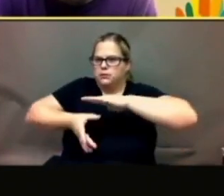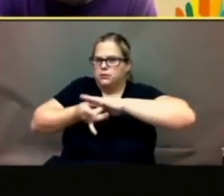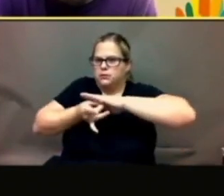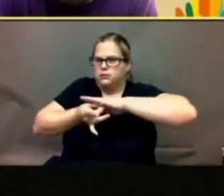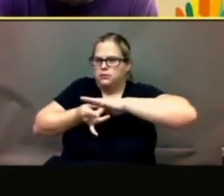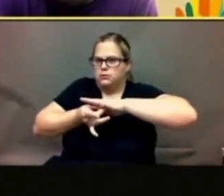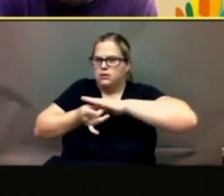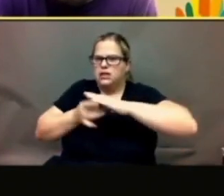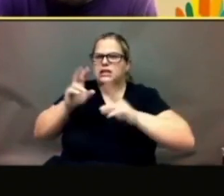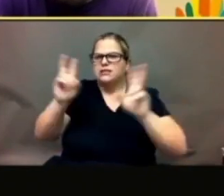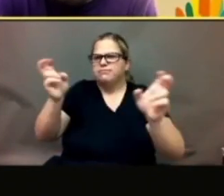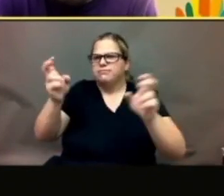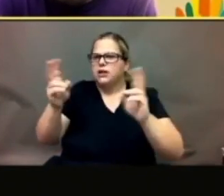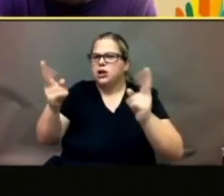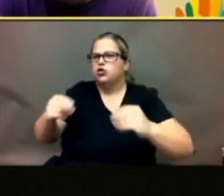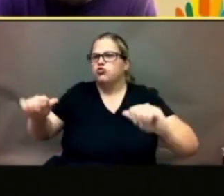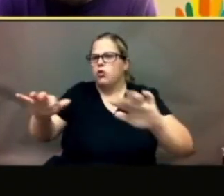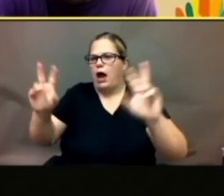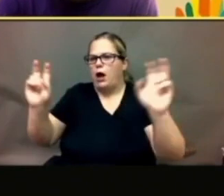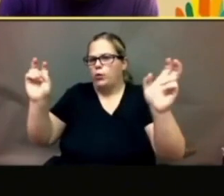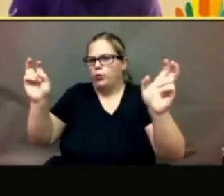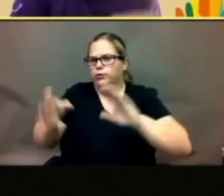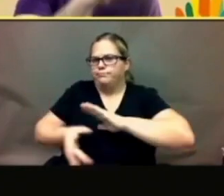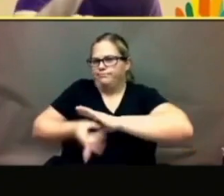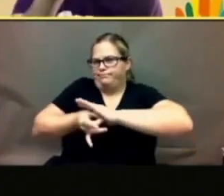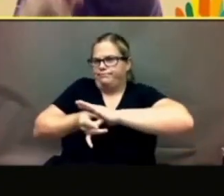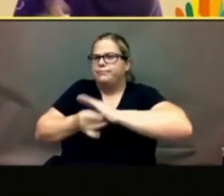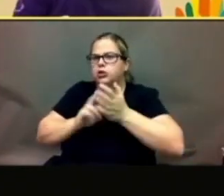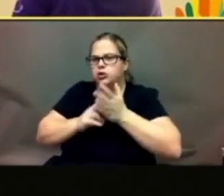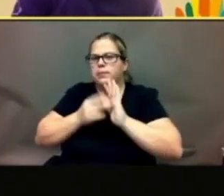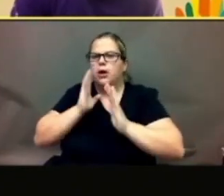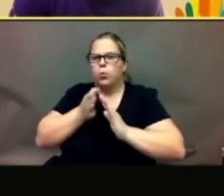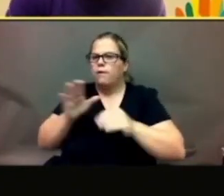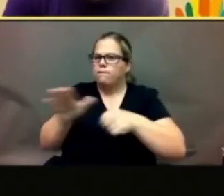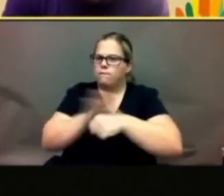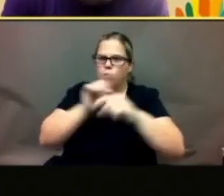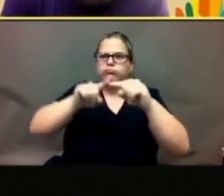à colina. Porque você está fazendo como se fosse um fio terra.